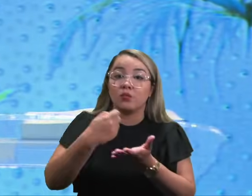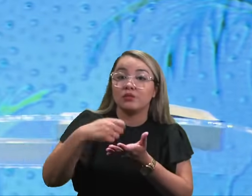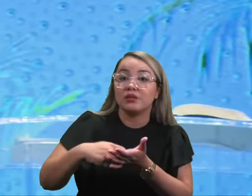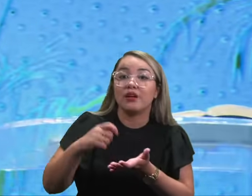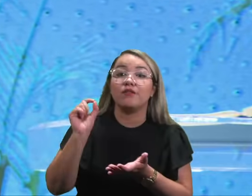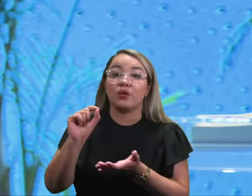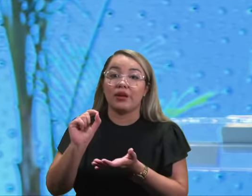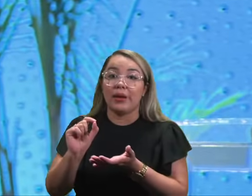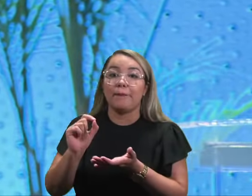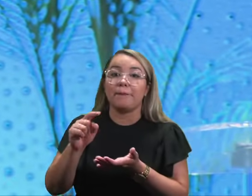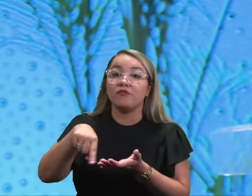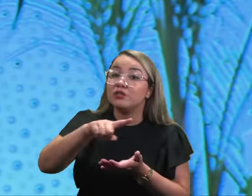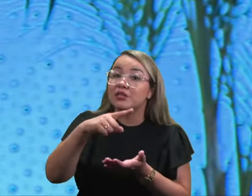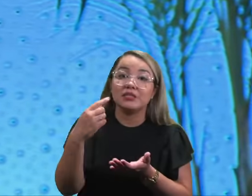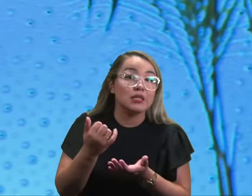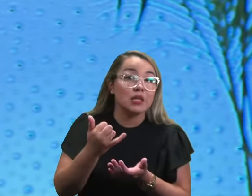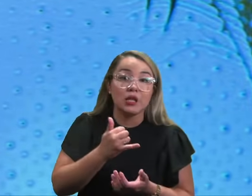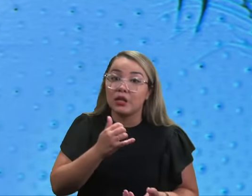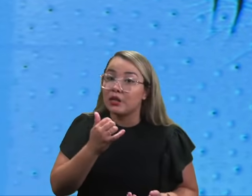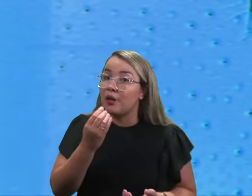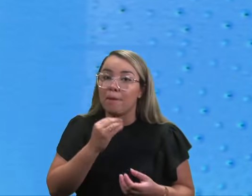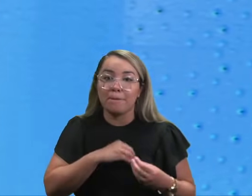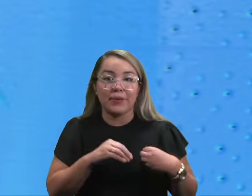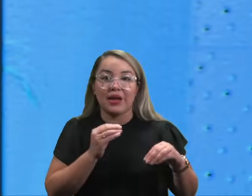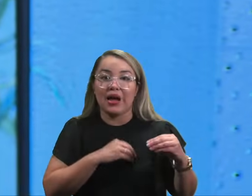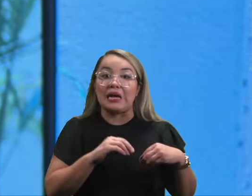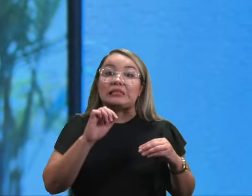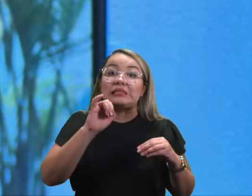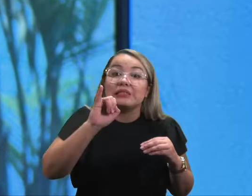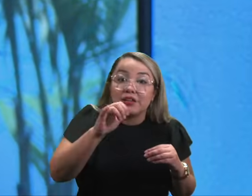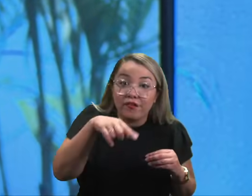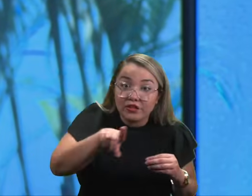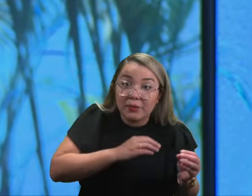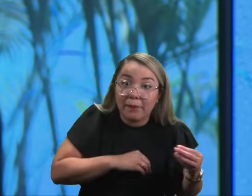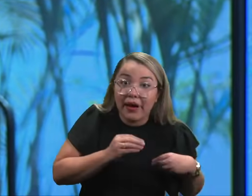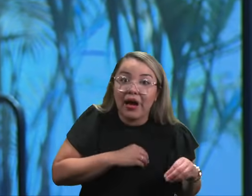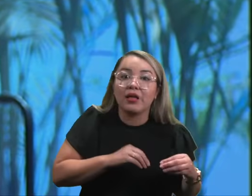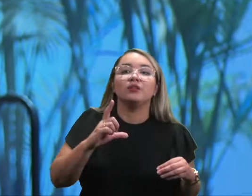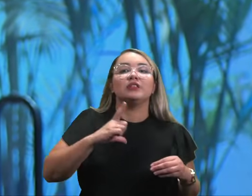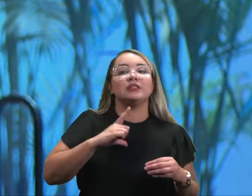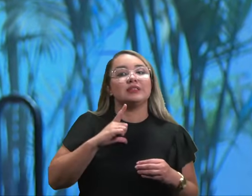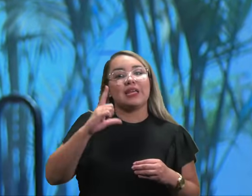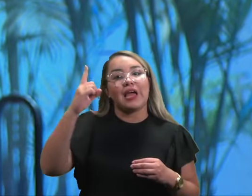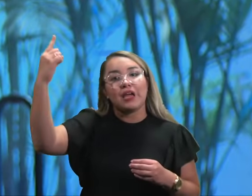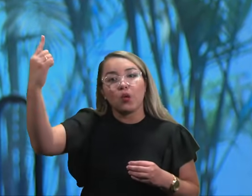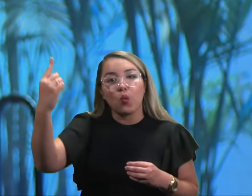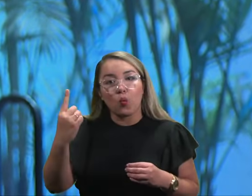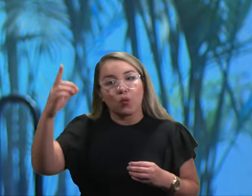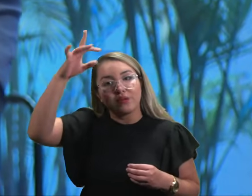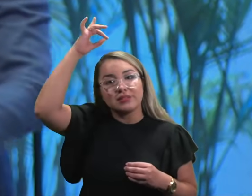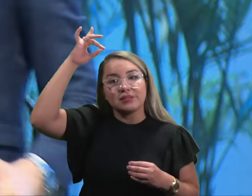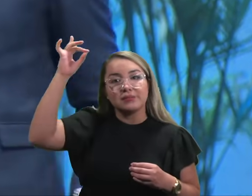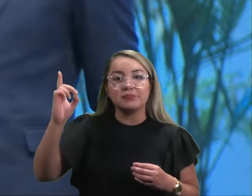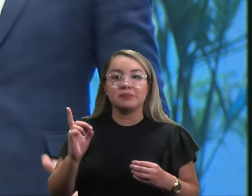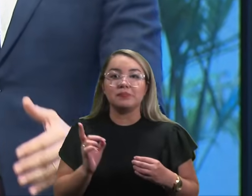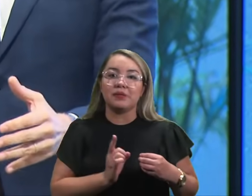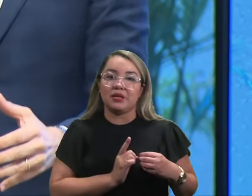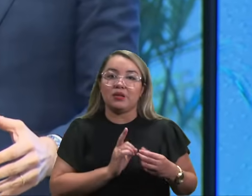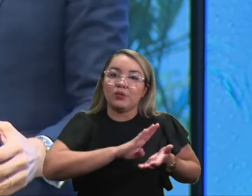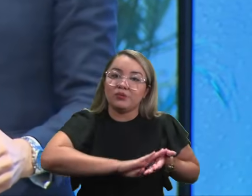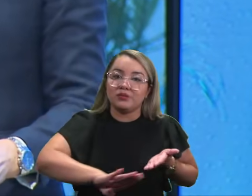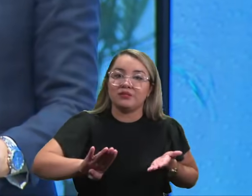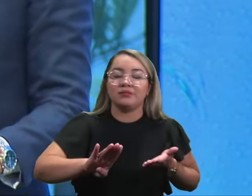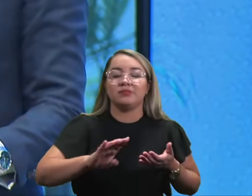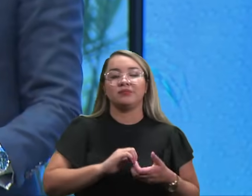não pequeis. Se todavia alguém pecar, nós temos um Parácletos junto do Pai. Quem é ele? Cristo